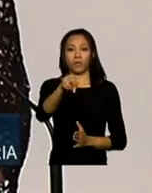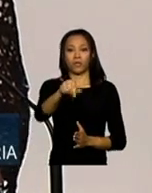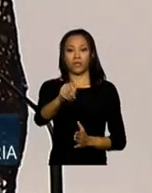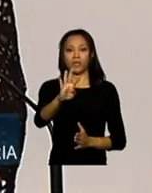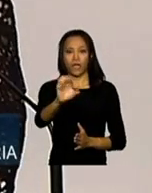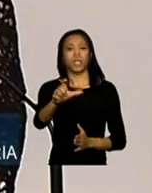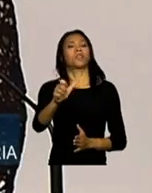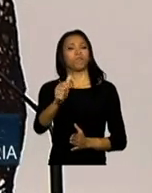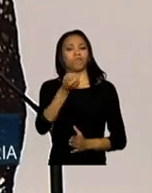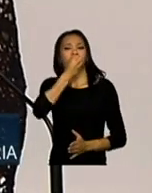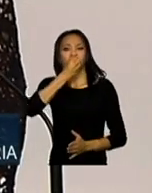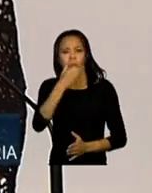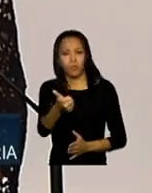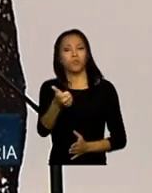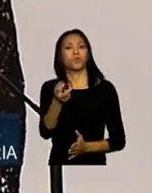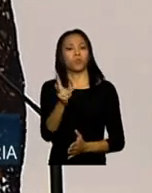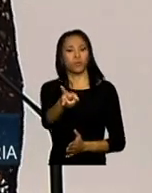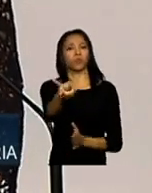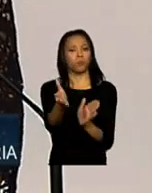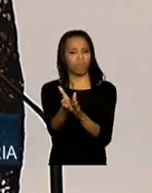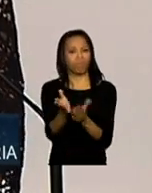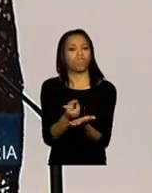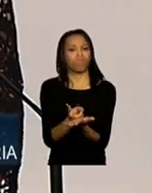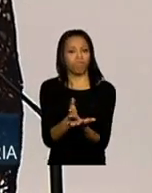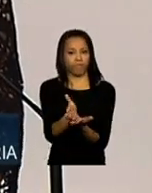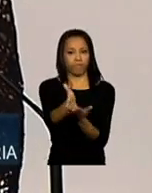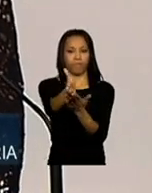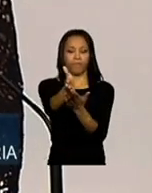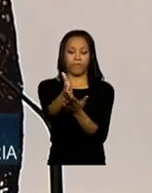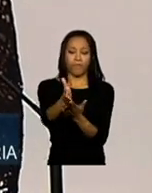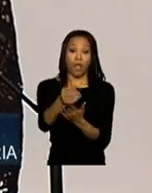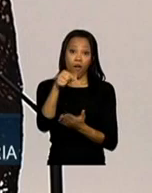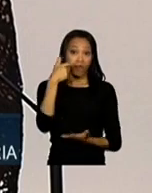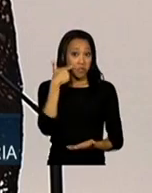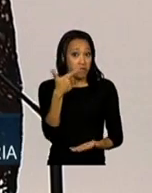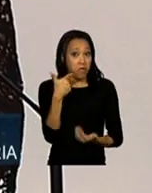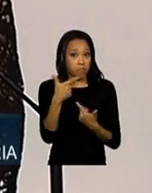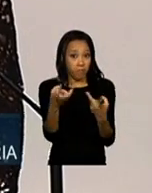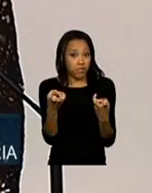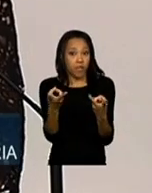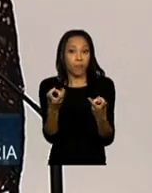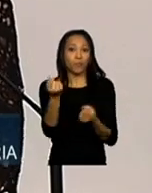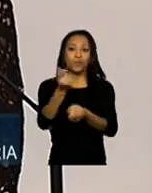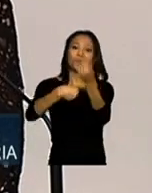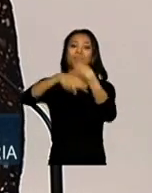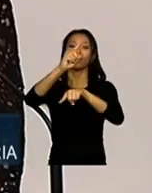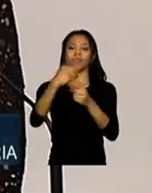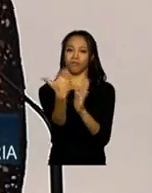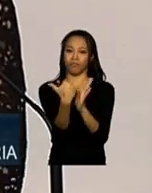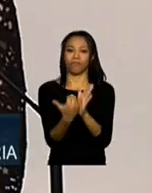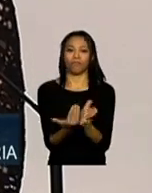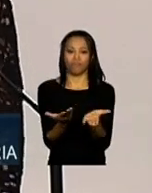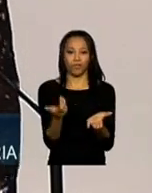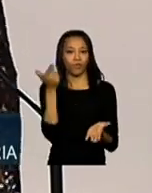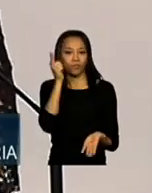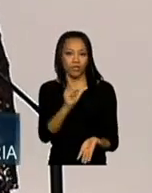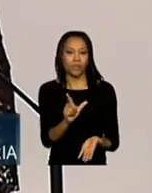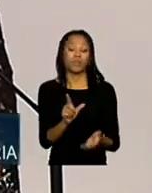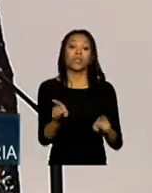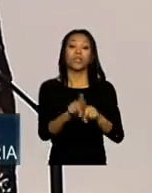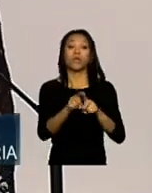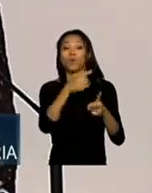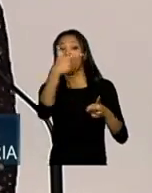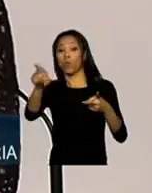pena. Está aí esse sucesso que nós construímos. No Ciências